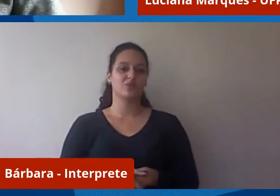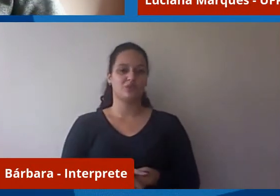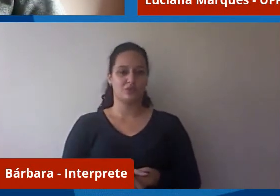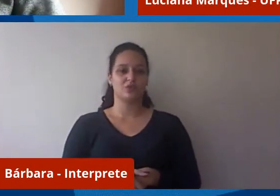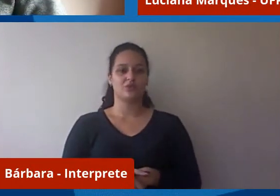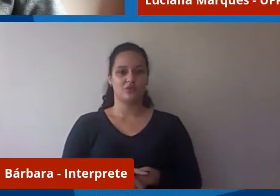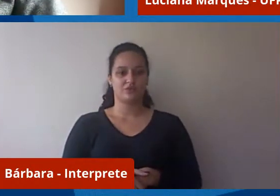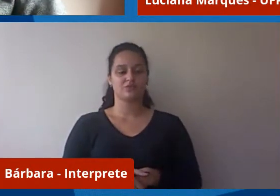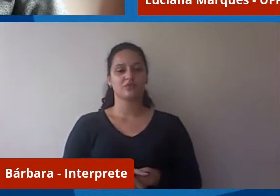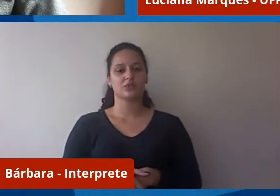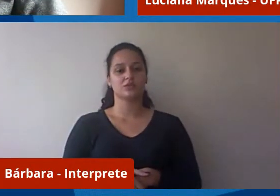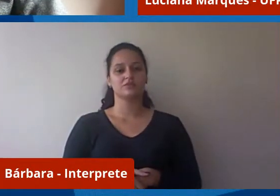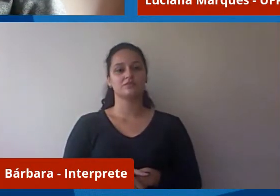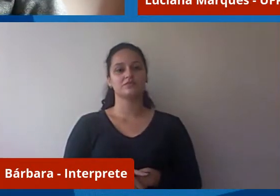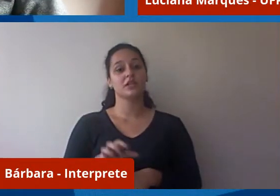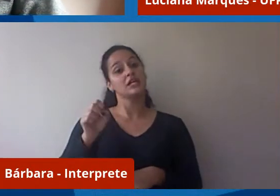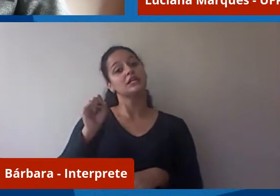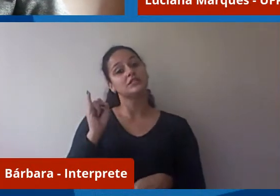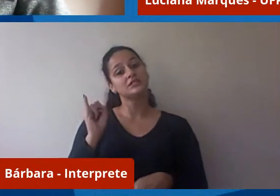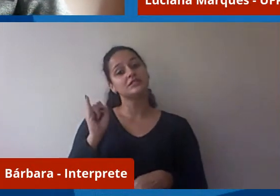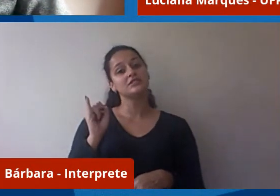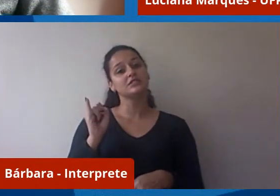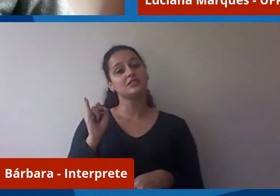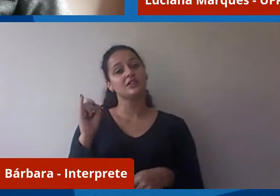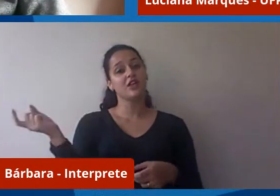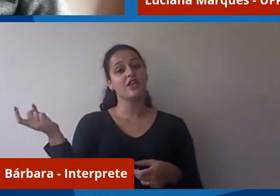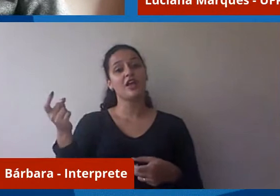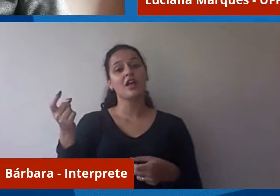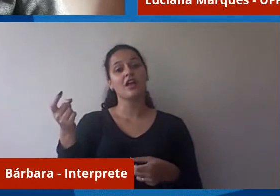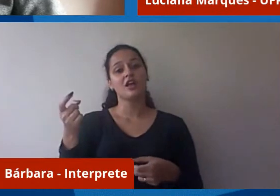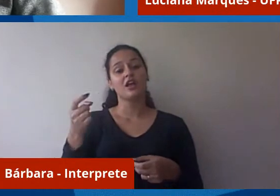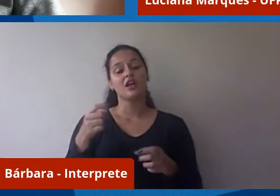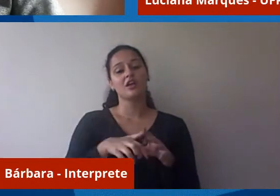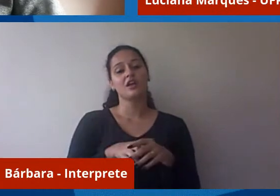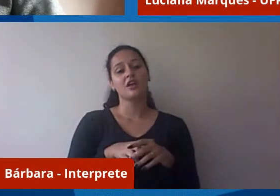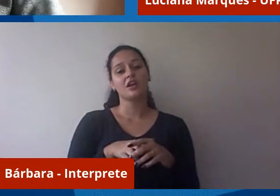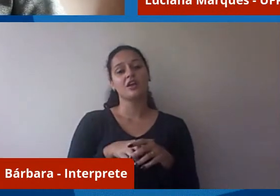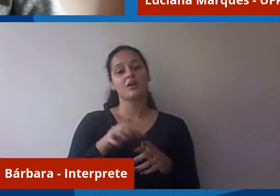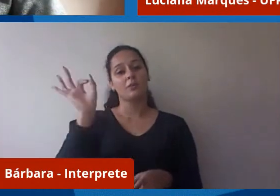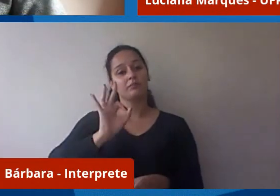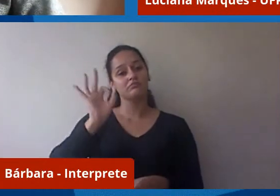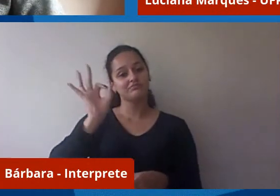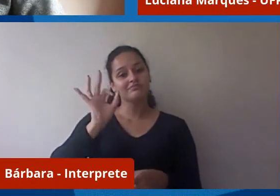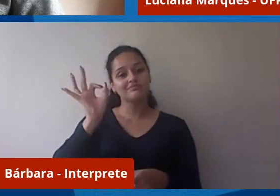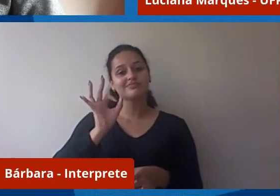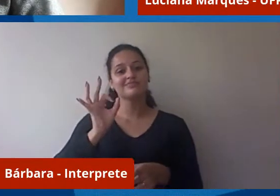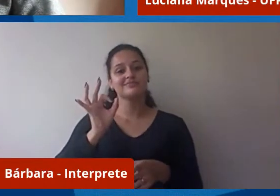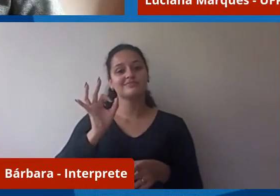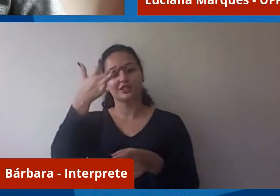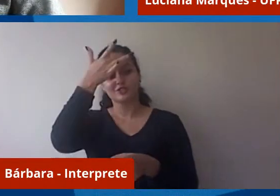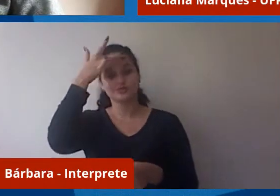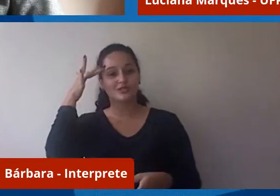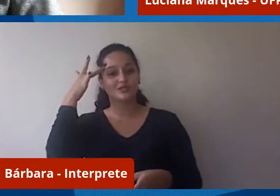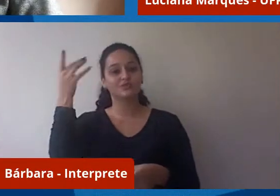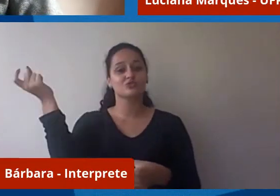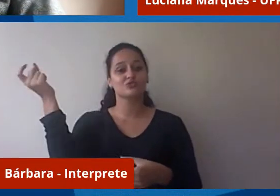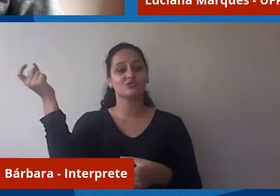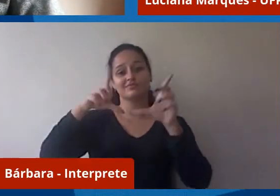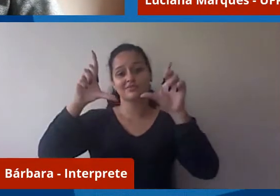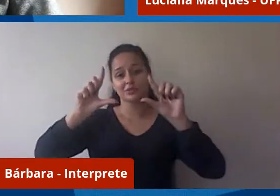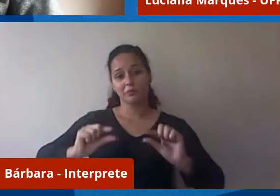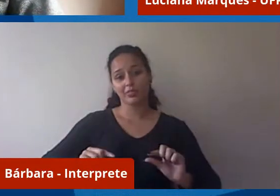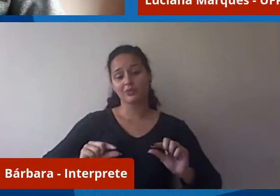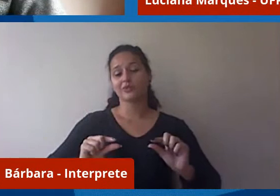essa coisa episódica do auxílio. Ele voltou a cair a popularidade dele porque deixou de chegar o dinheirinho na conta, né? E agora,